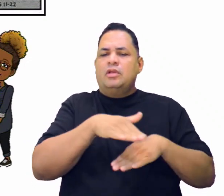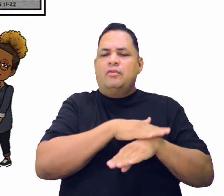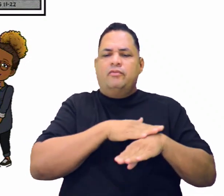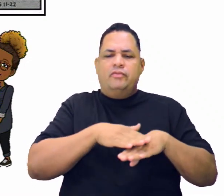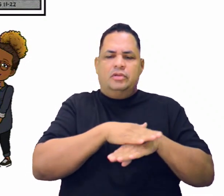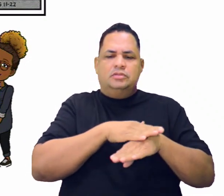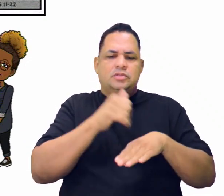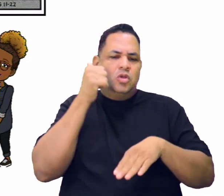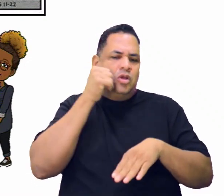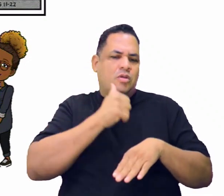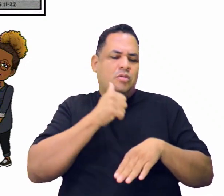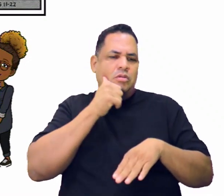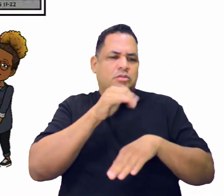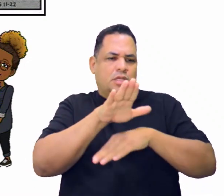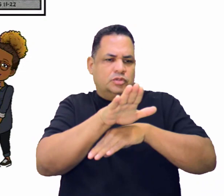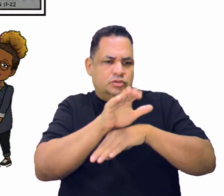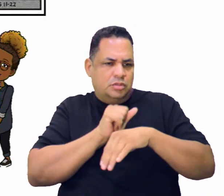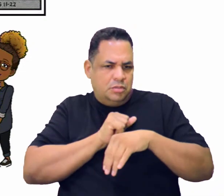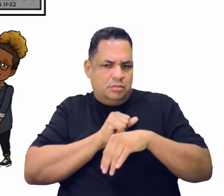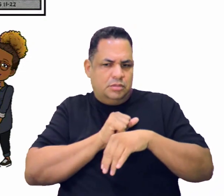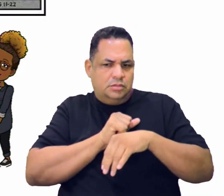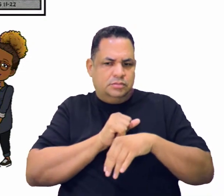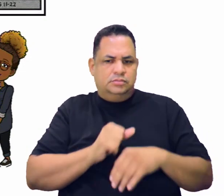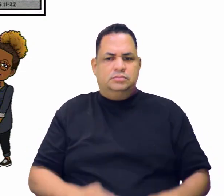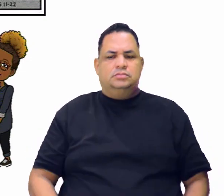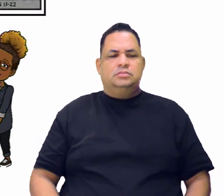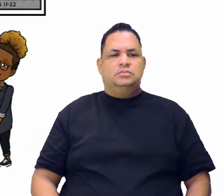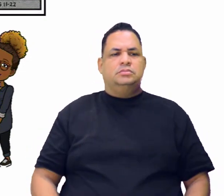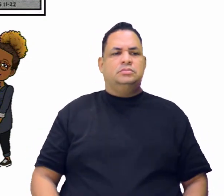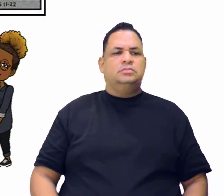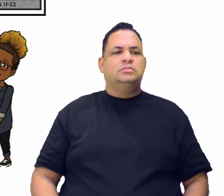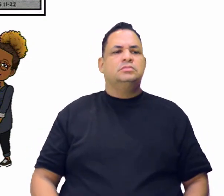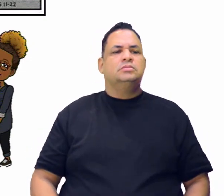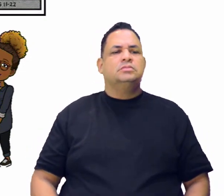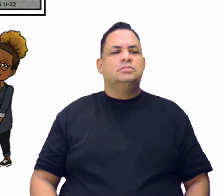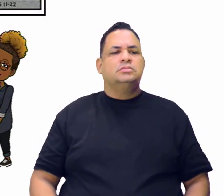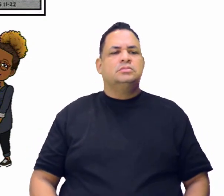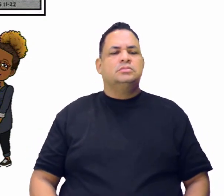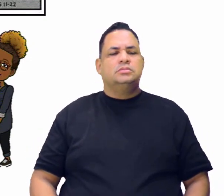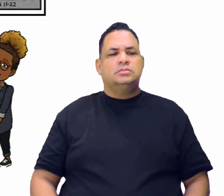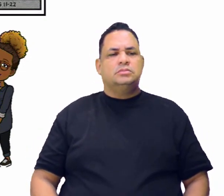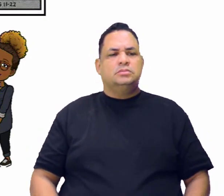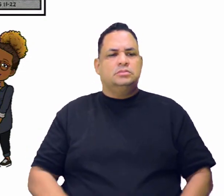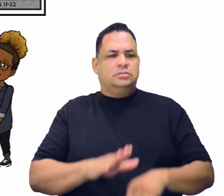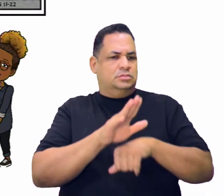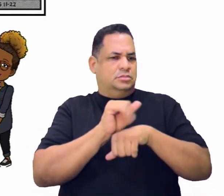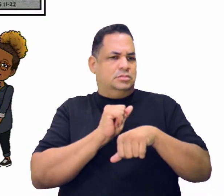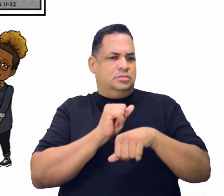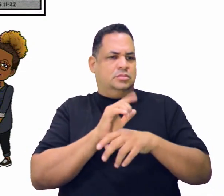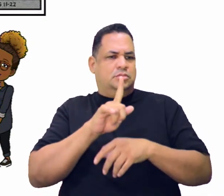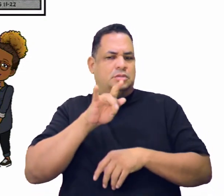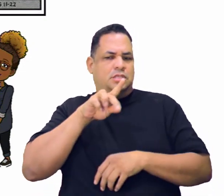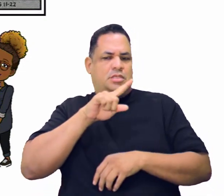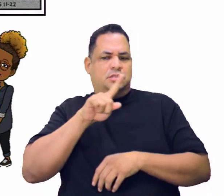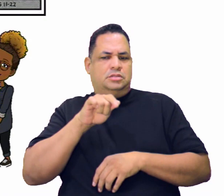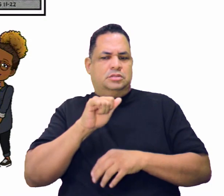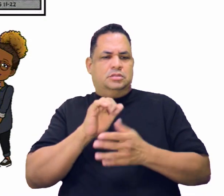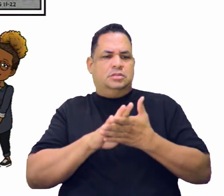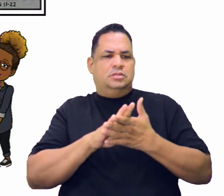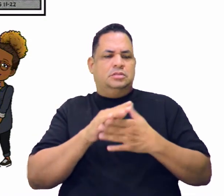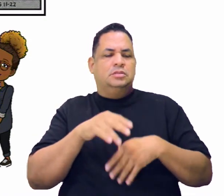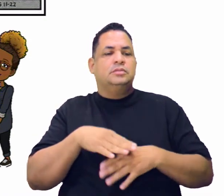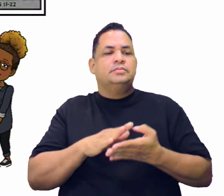Então, tá o chamamento ali para ela, né, direcionado, né? Então, esse Liz aqui é